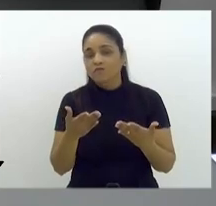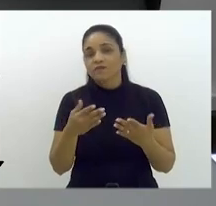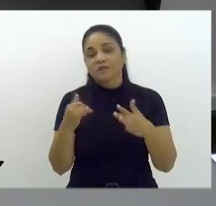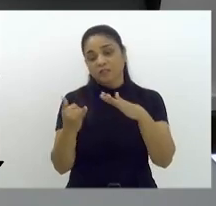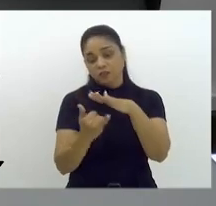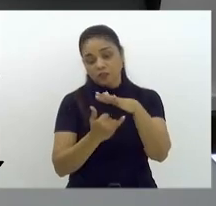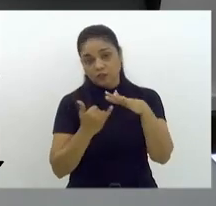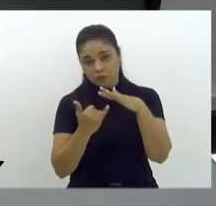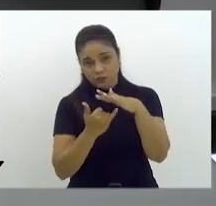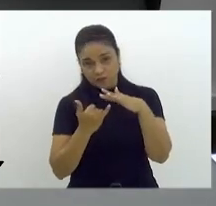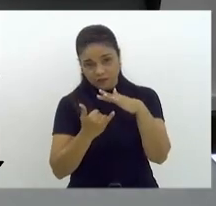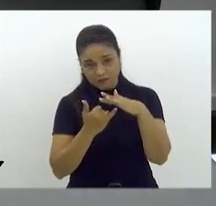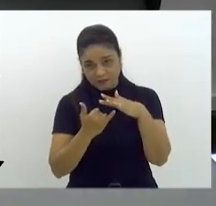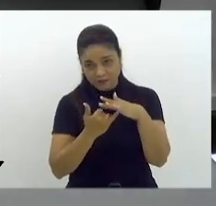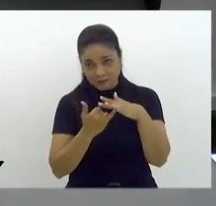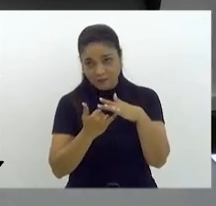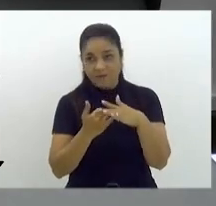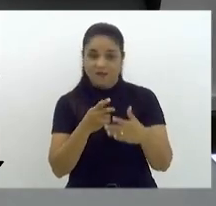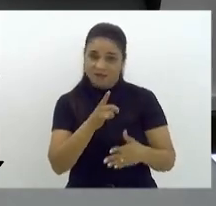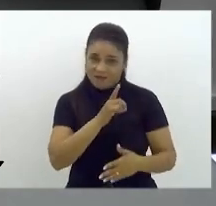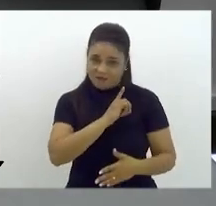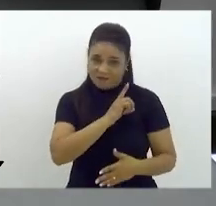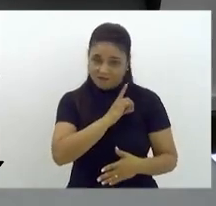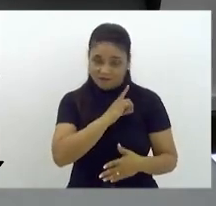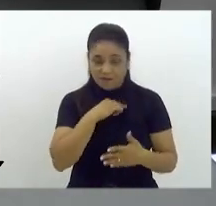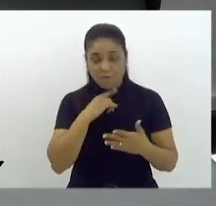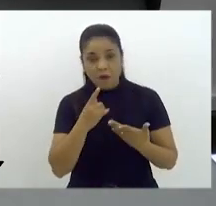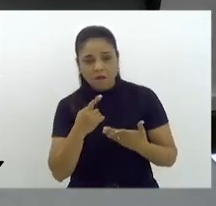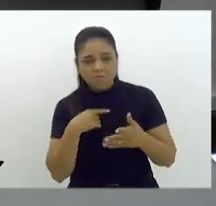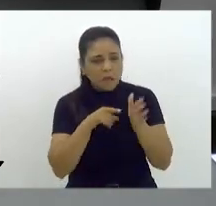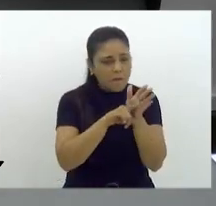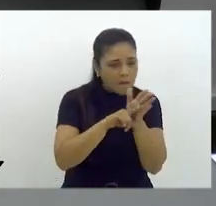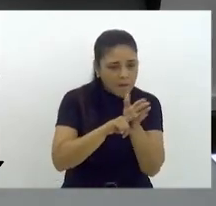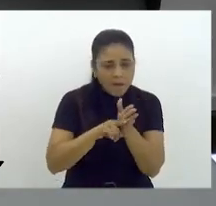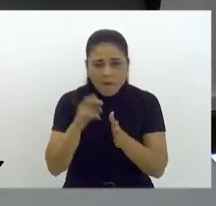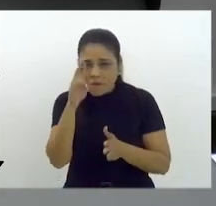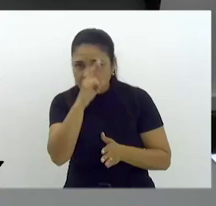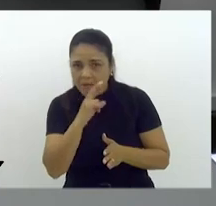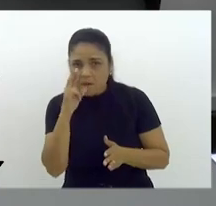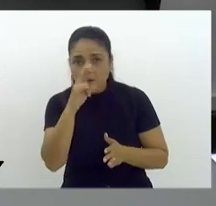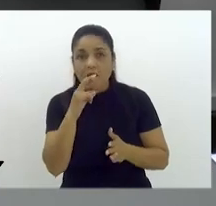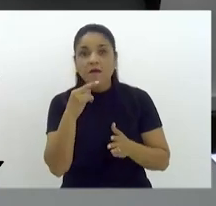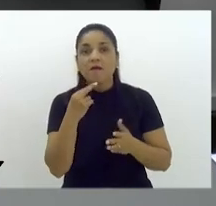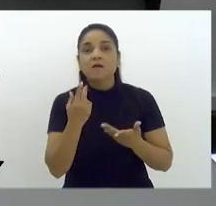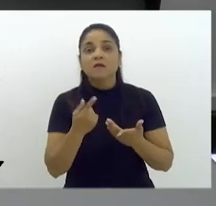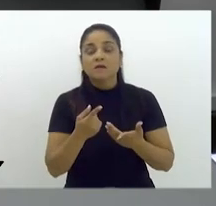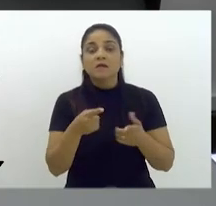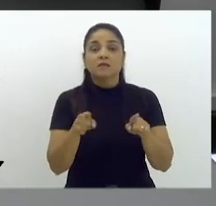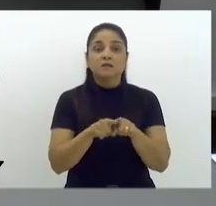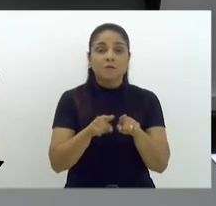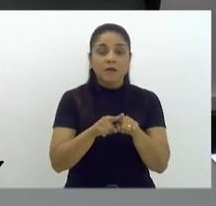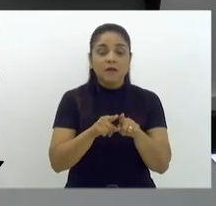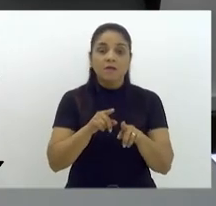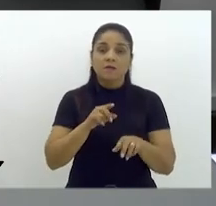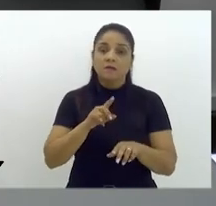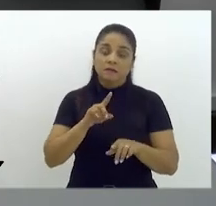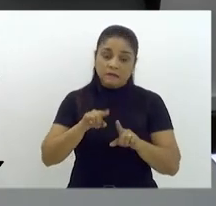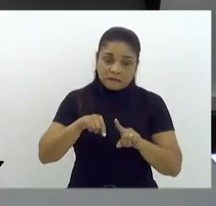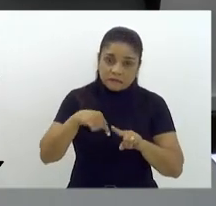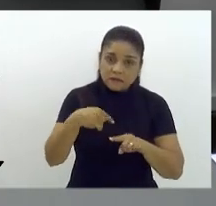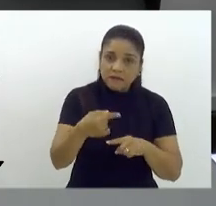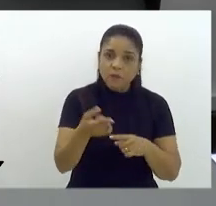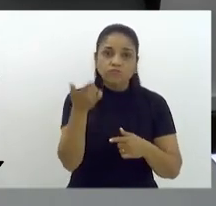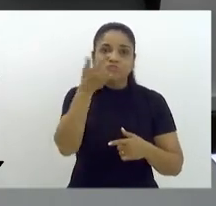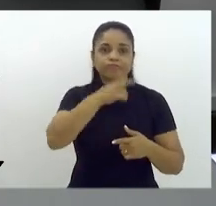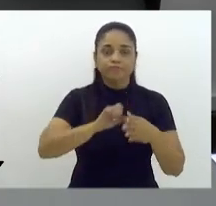para que a gente para que nós aporemos os casos e para subsidiar depois políticas públicas então